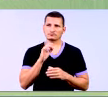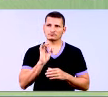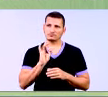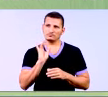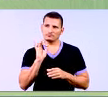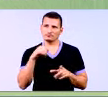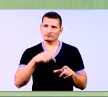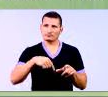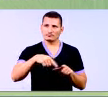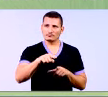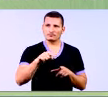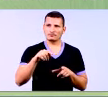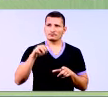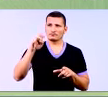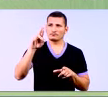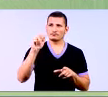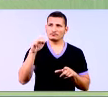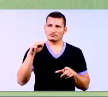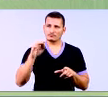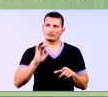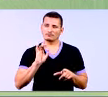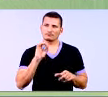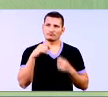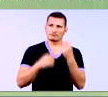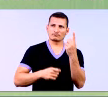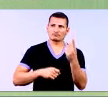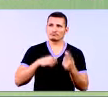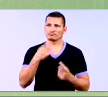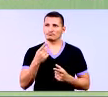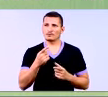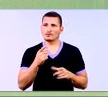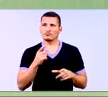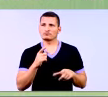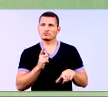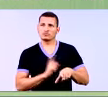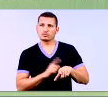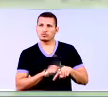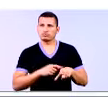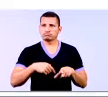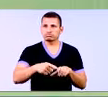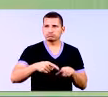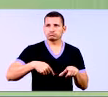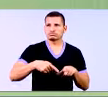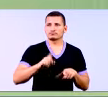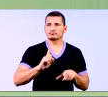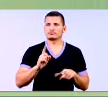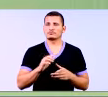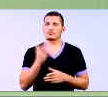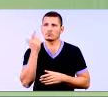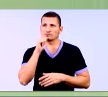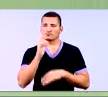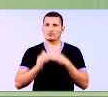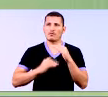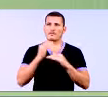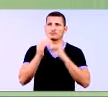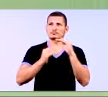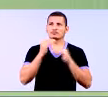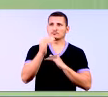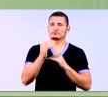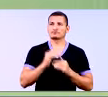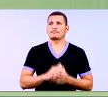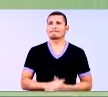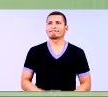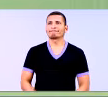para a memória de tempos em tempos. Ele não vai buscar toda hora lá. Então, isso conseguiu aumentar demais o desempenho sem aumentar o custo da